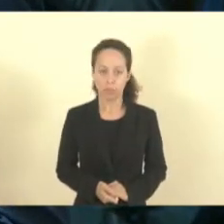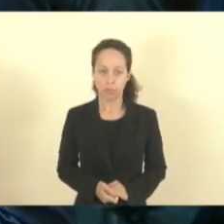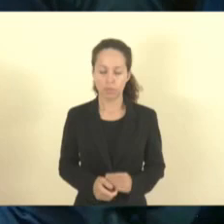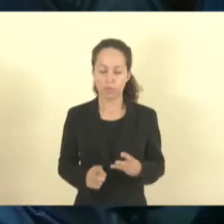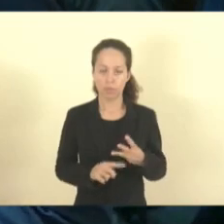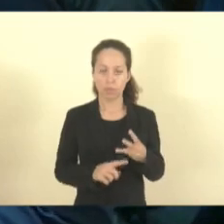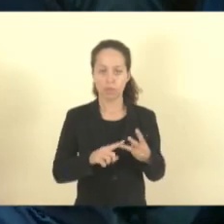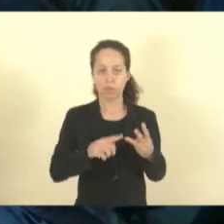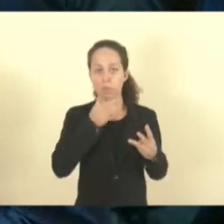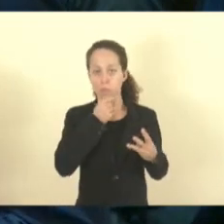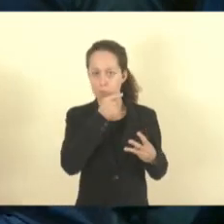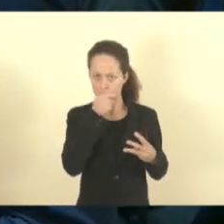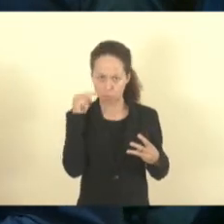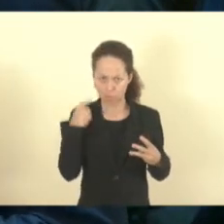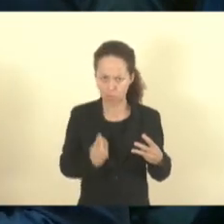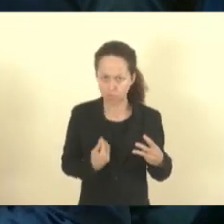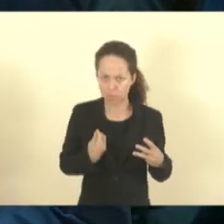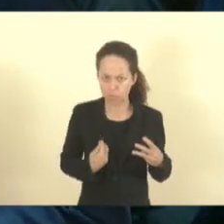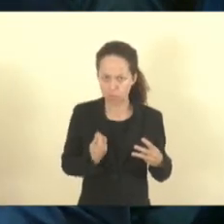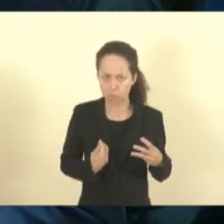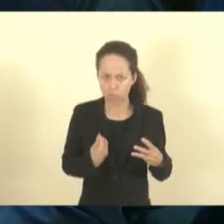Deputado Capitão Assunção, se encontra?